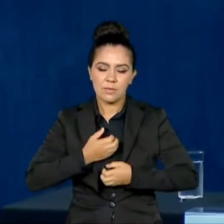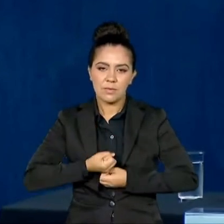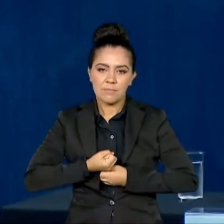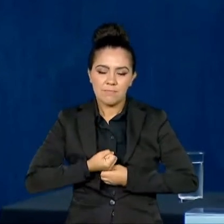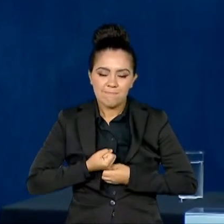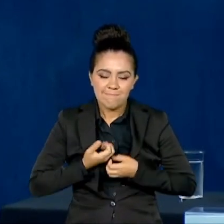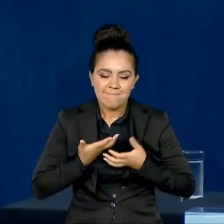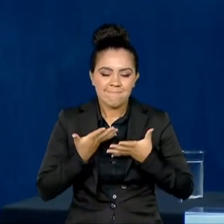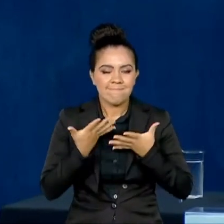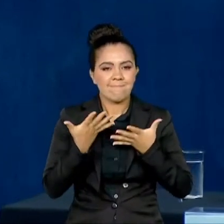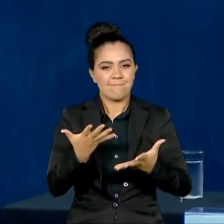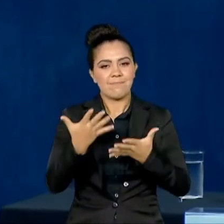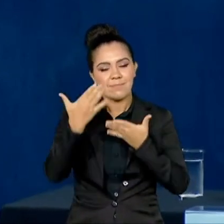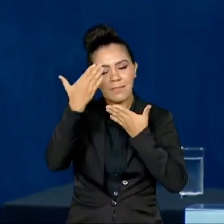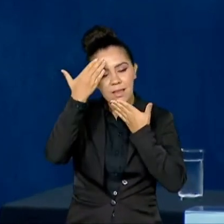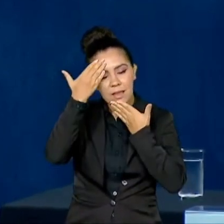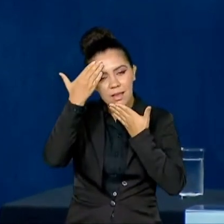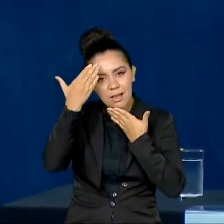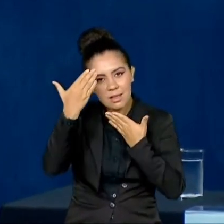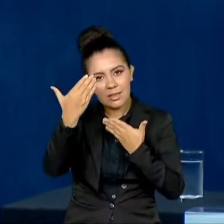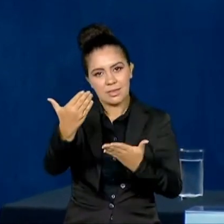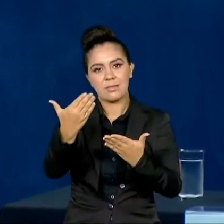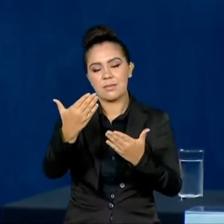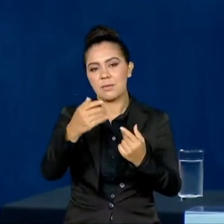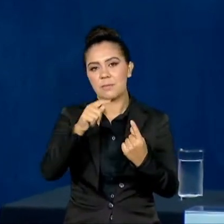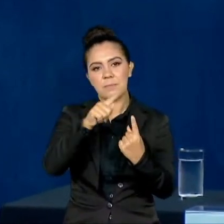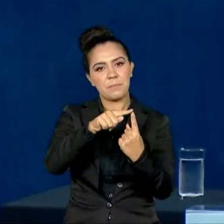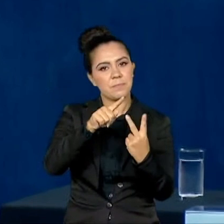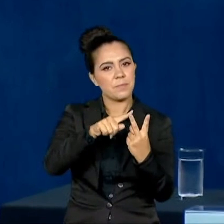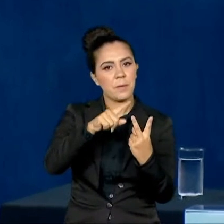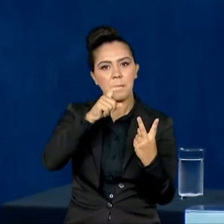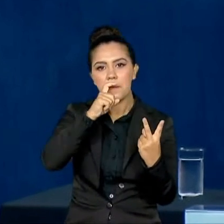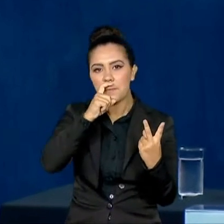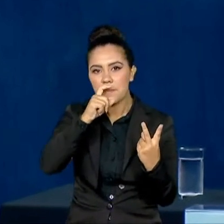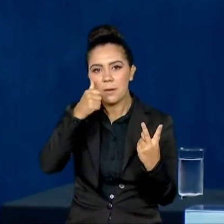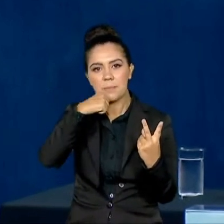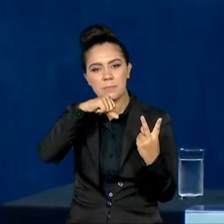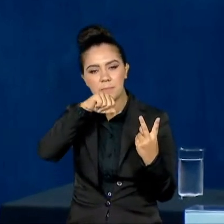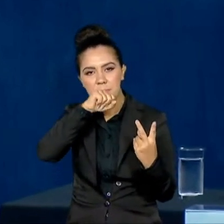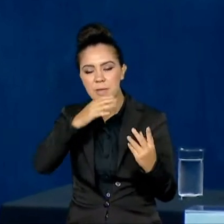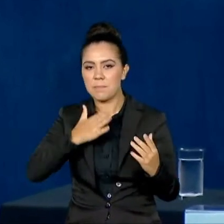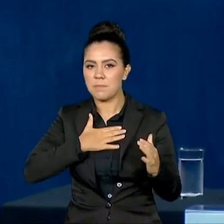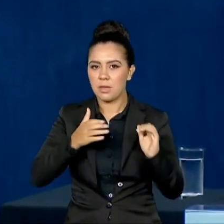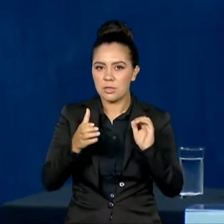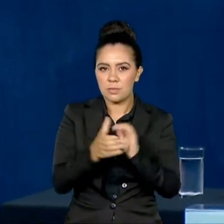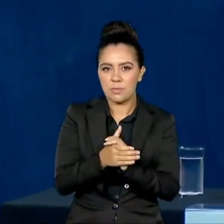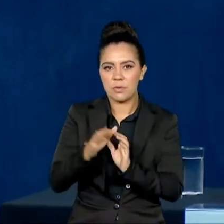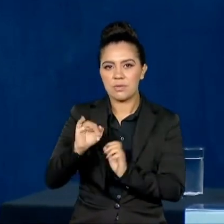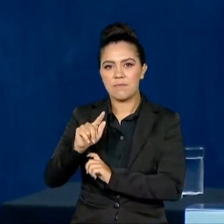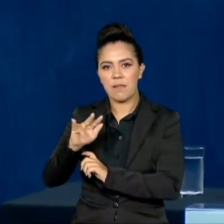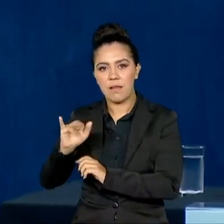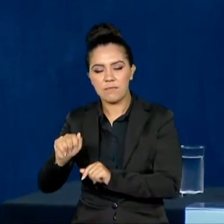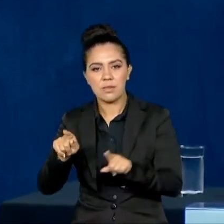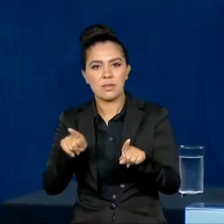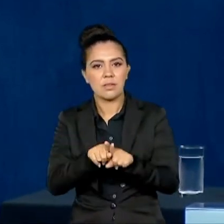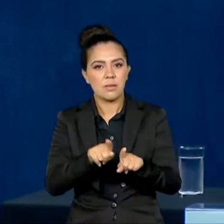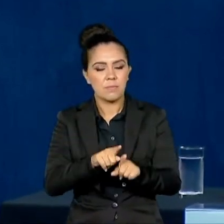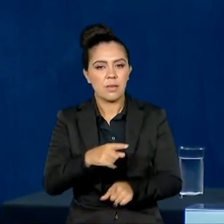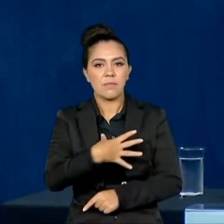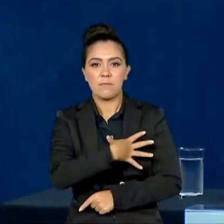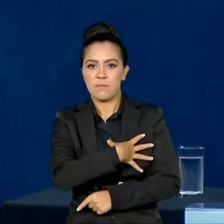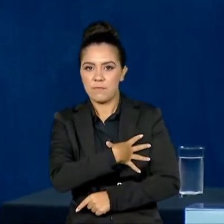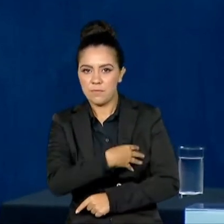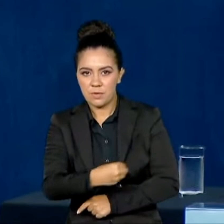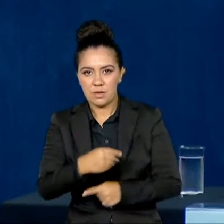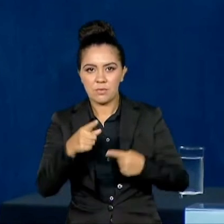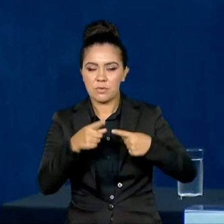mais funda gratidão a meus venerandos pais, minha mulher Flávia, meus filhos Pedro, Maria Tereza, João